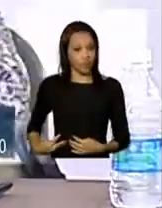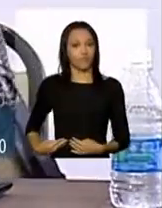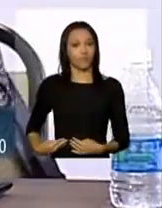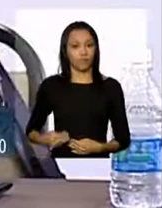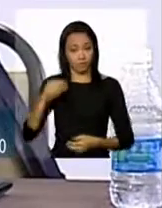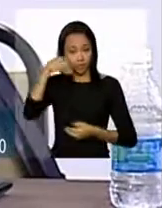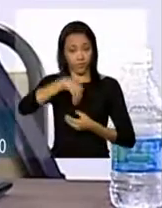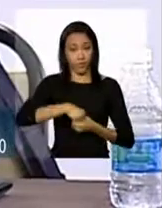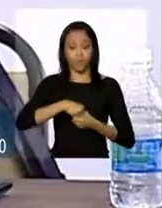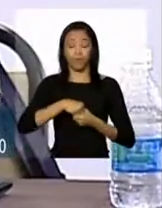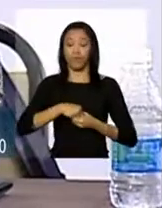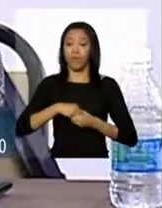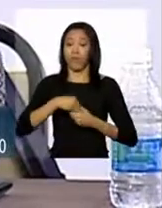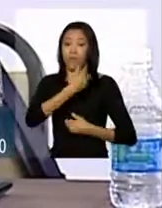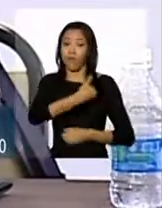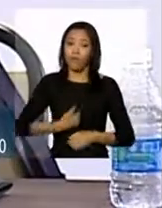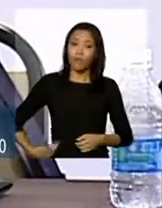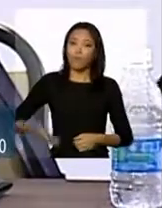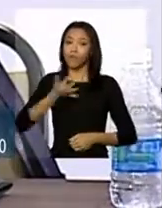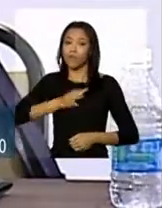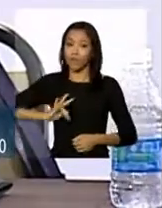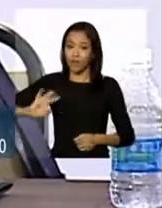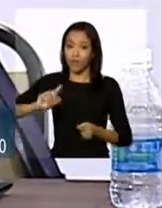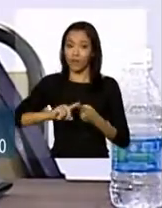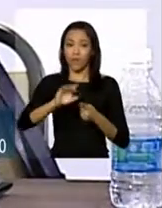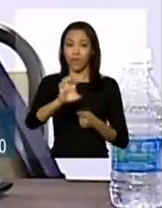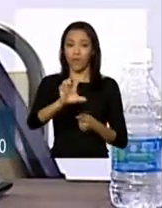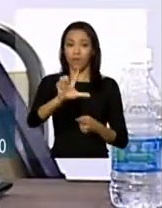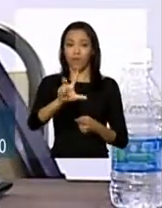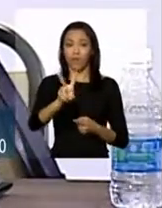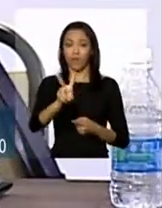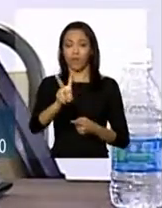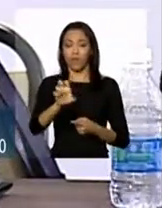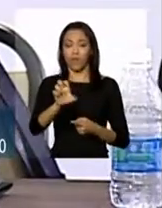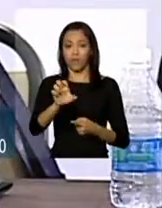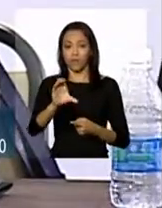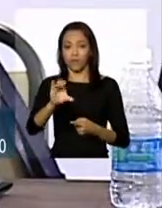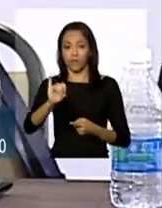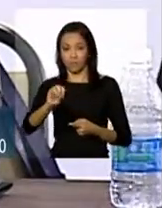do governo federal, do Elvésio,